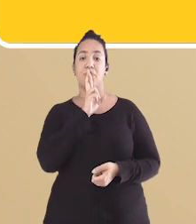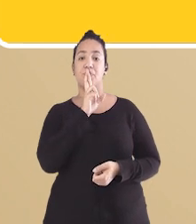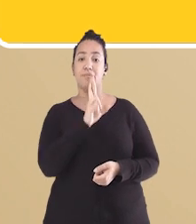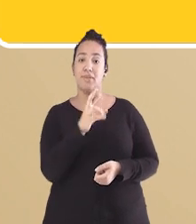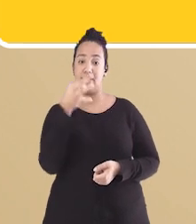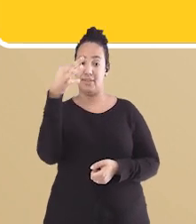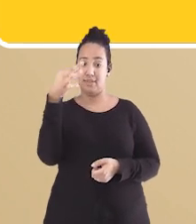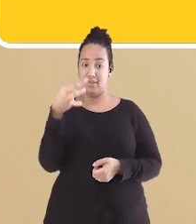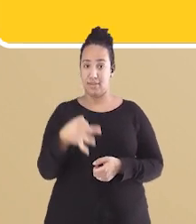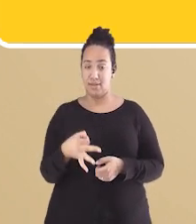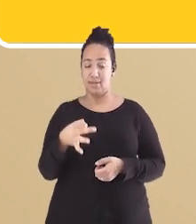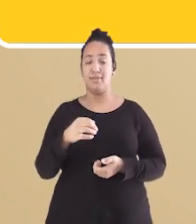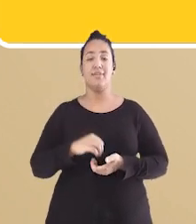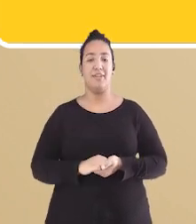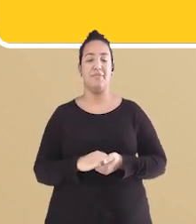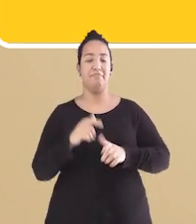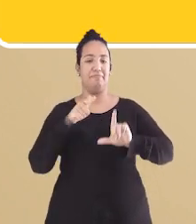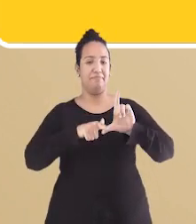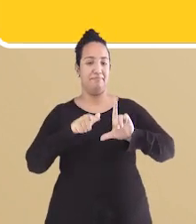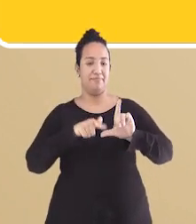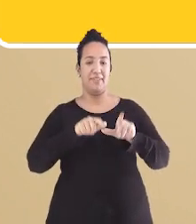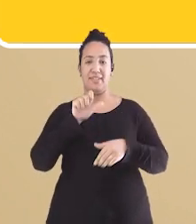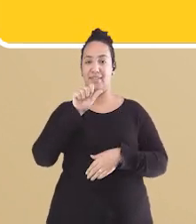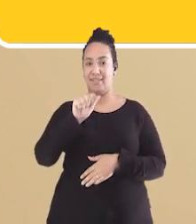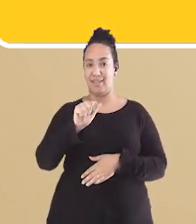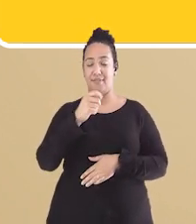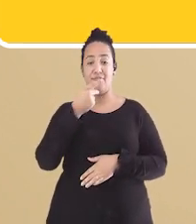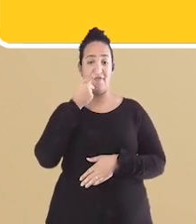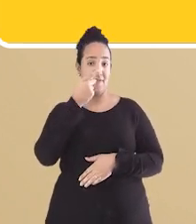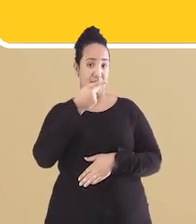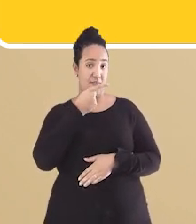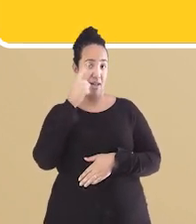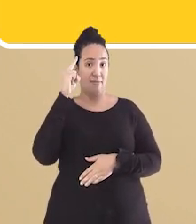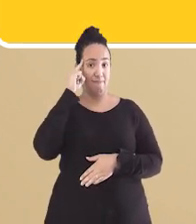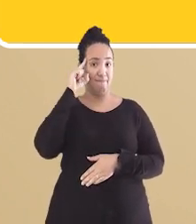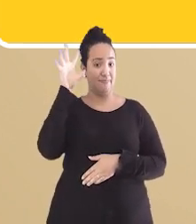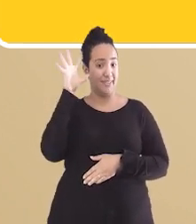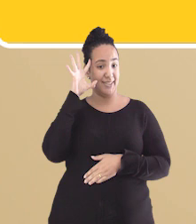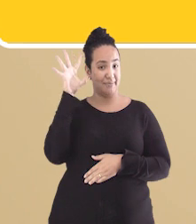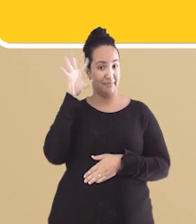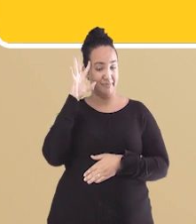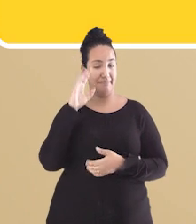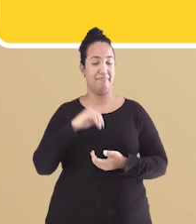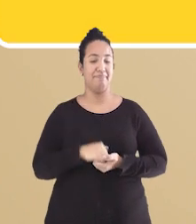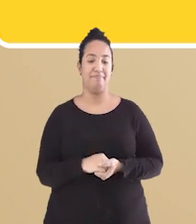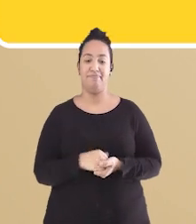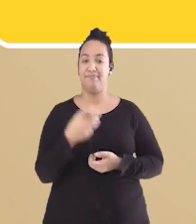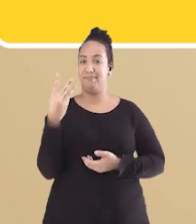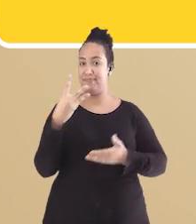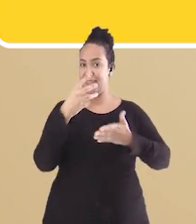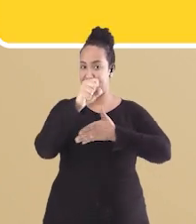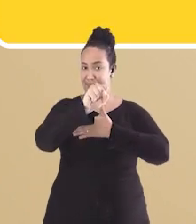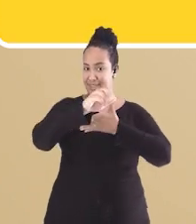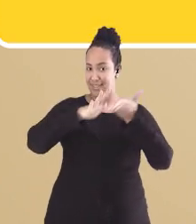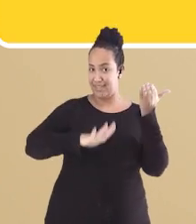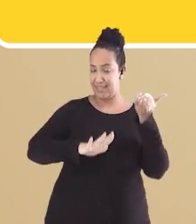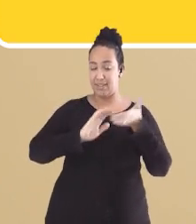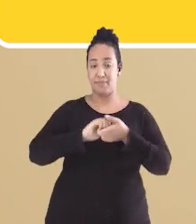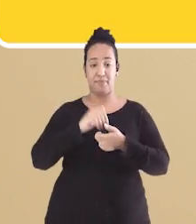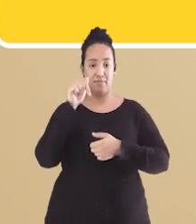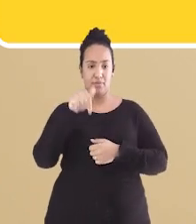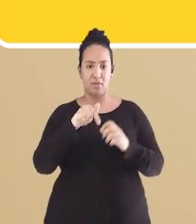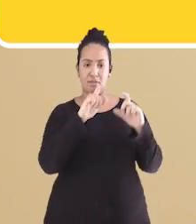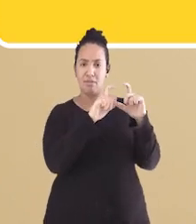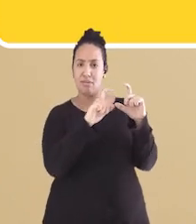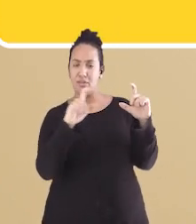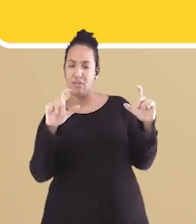Resposta correta da questão 2 é a letra A, fala e pensamento. Questão 3.